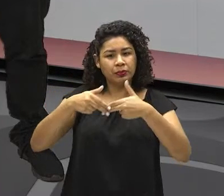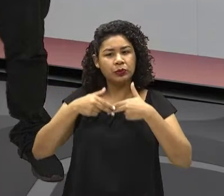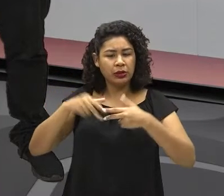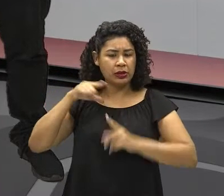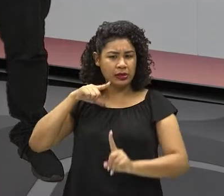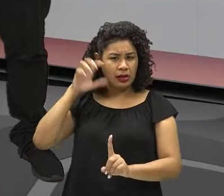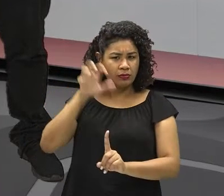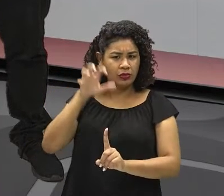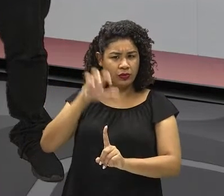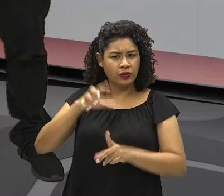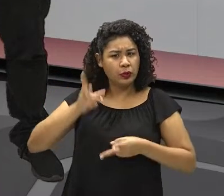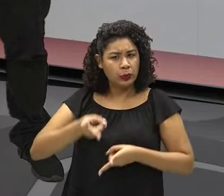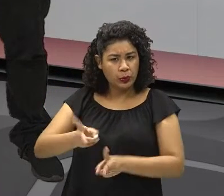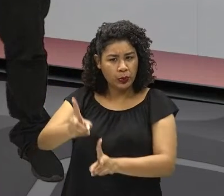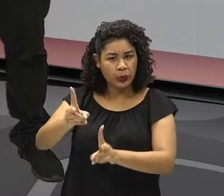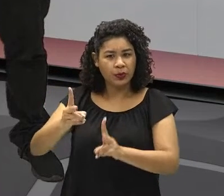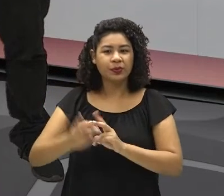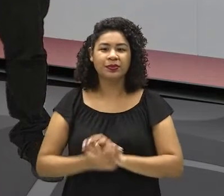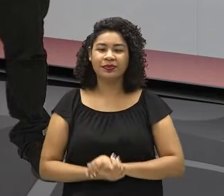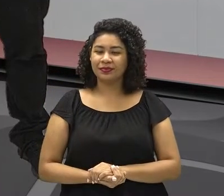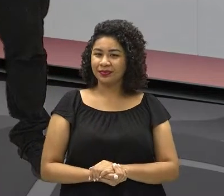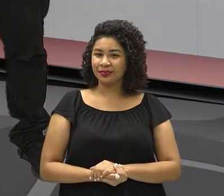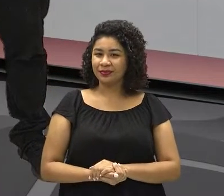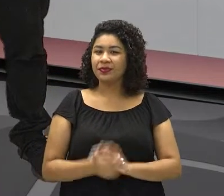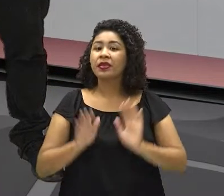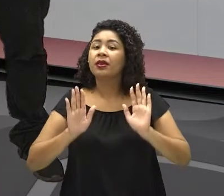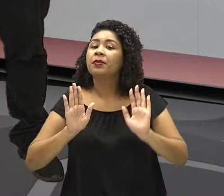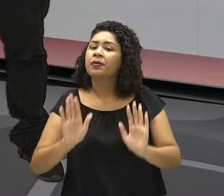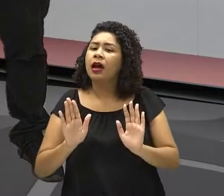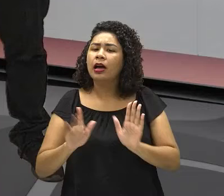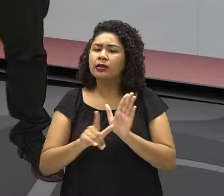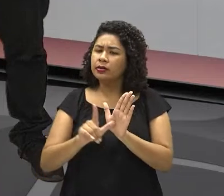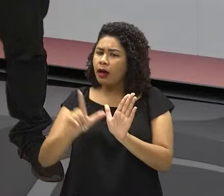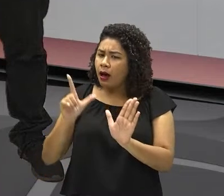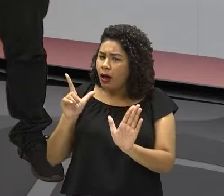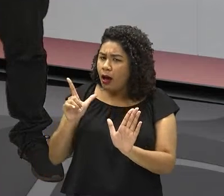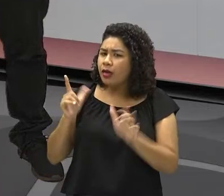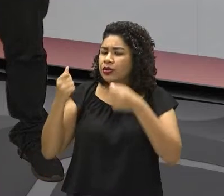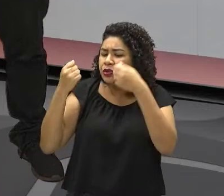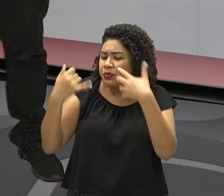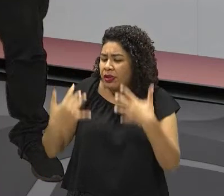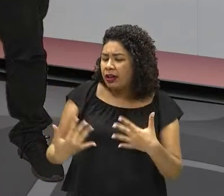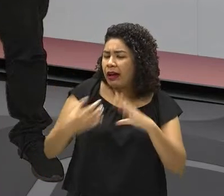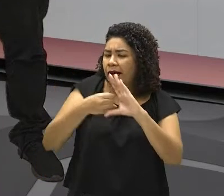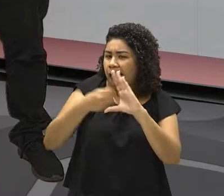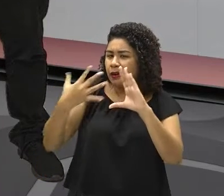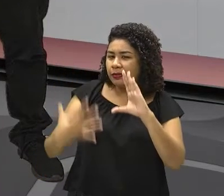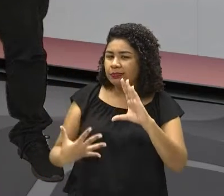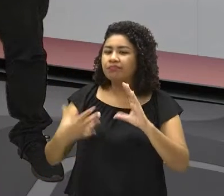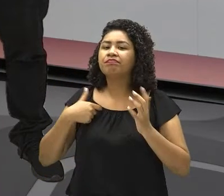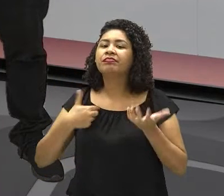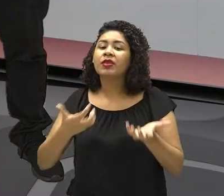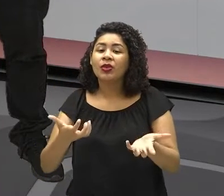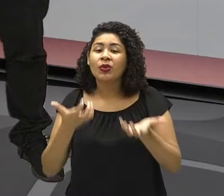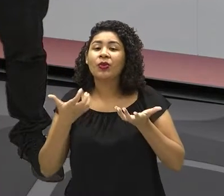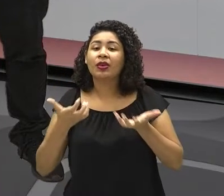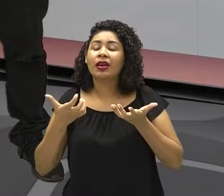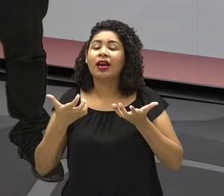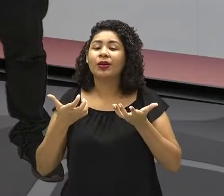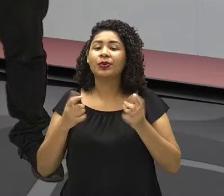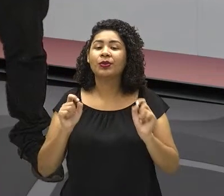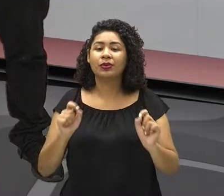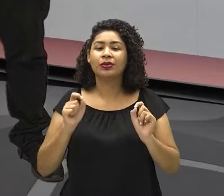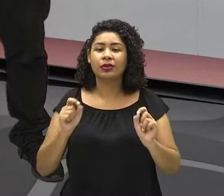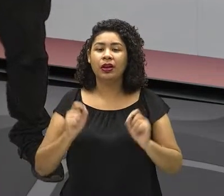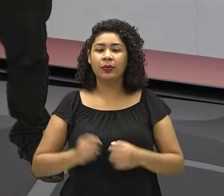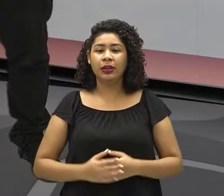influência. Mas antes de a gente falar sobre mais algumas características desse renascimento, eu quero ver